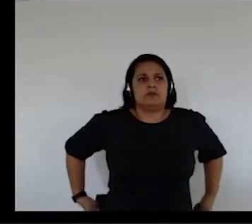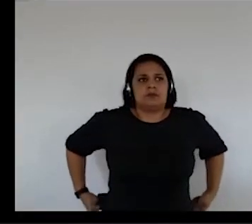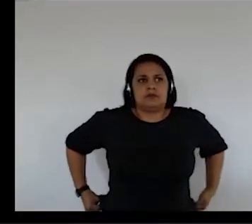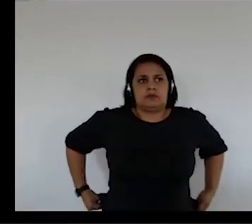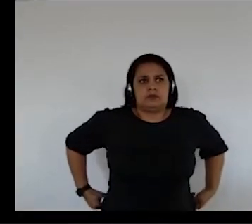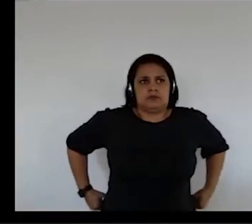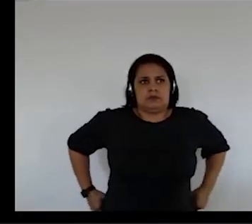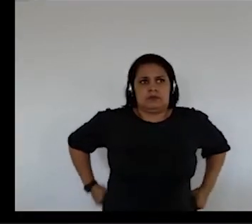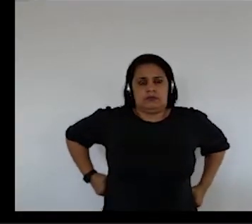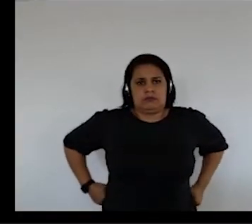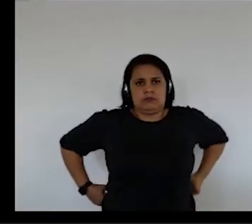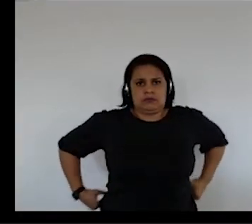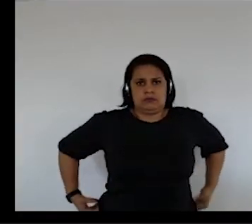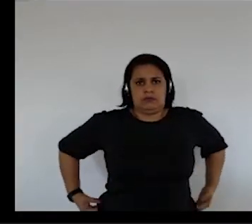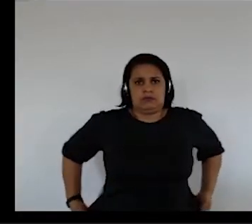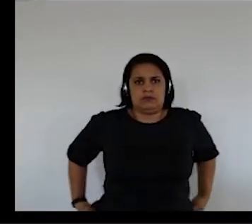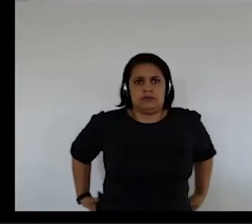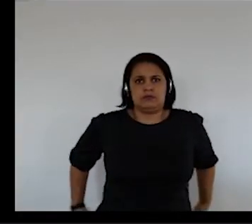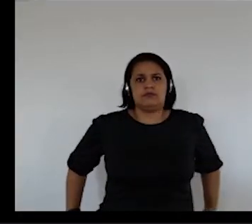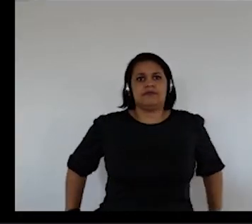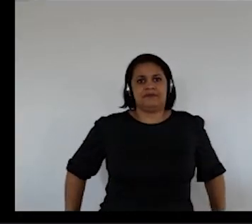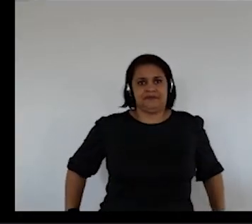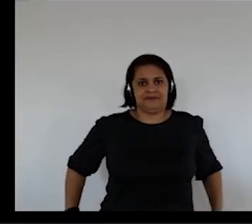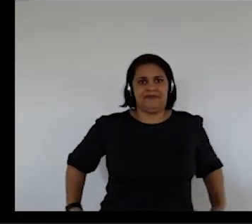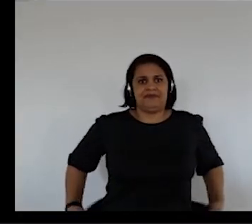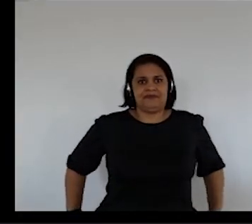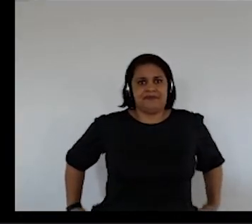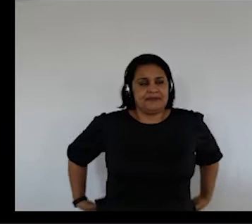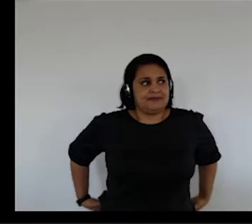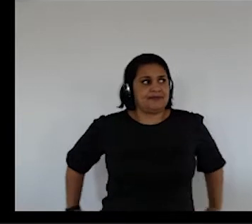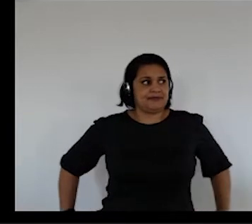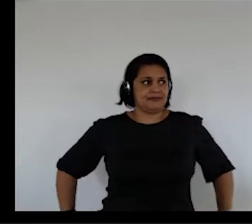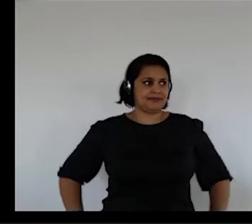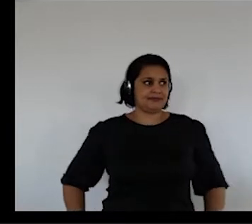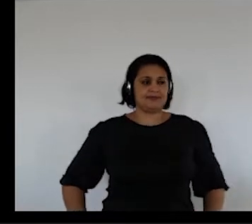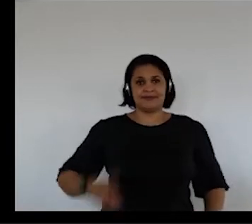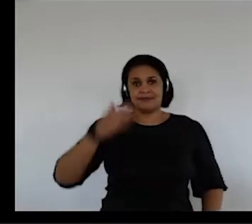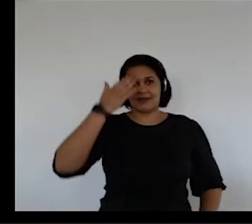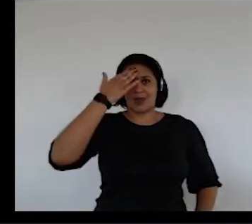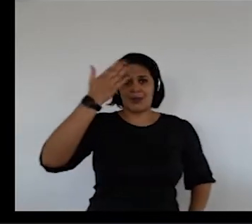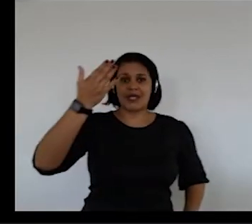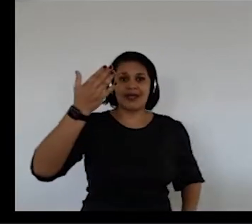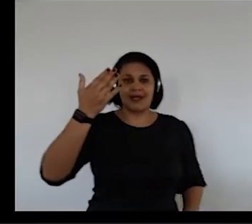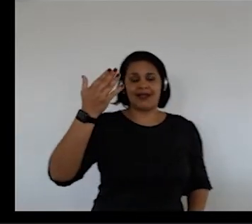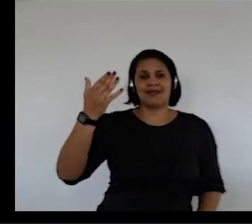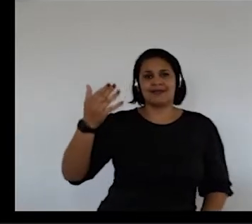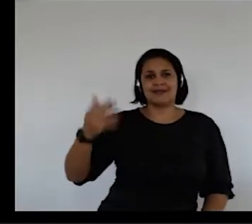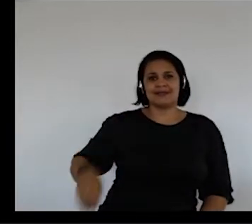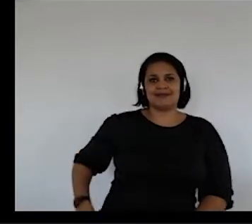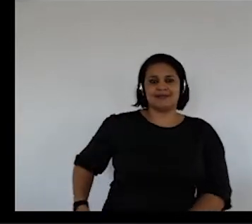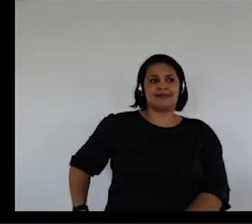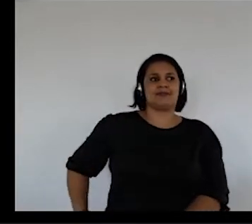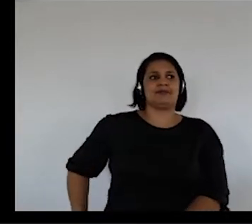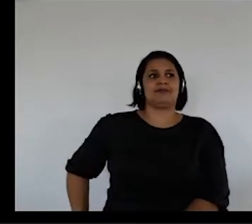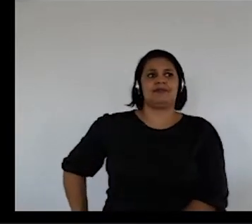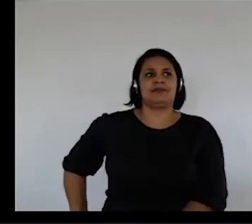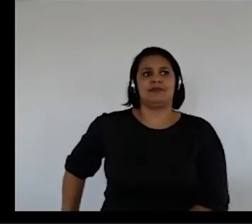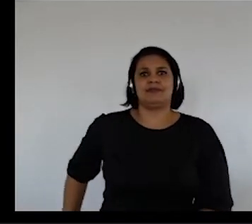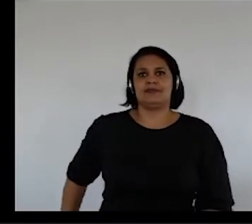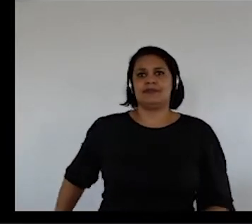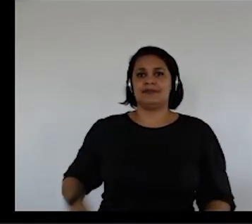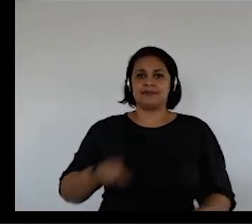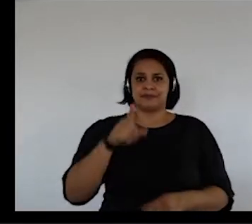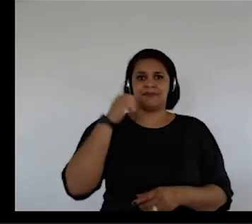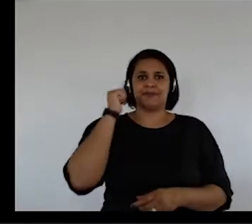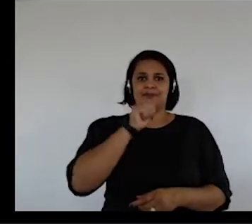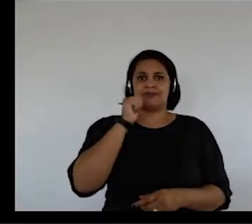Obrigado, doutora Daniela Borges, é sempre tão bom ouvi-la, né? Falando, sem dúvida nenhuma,